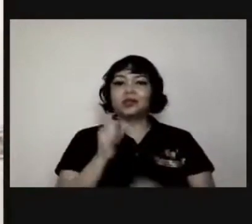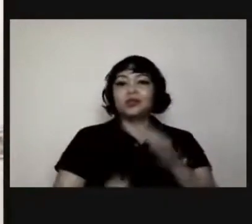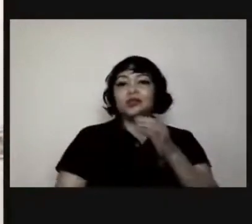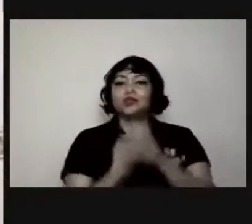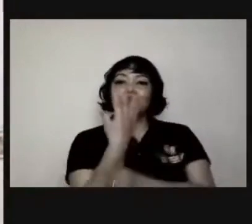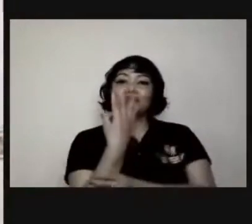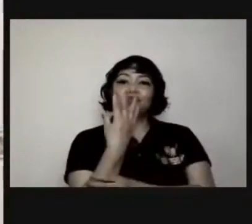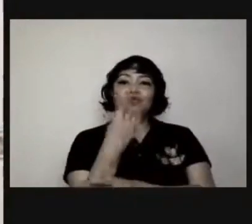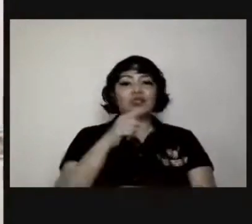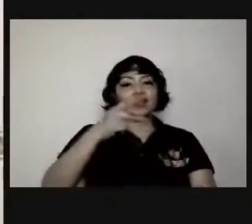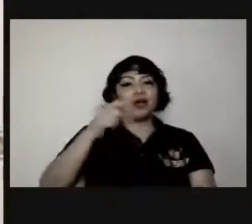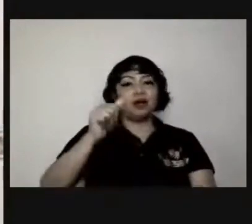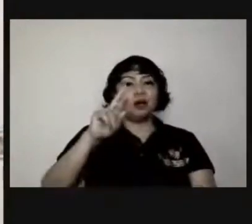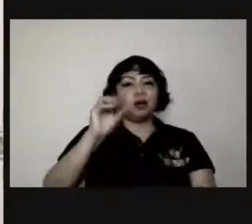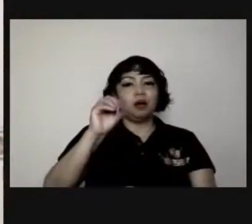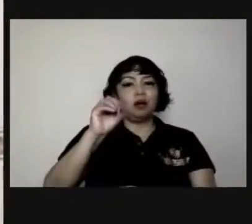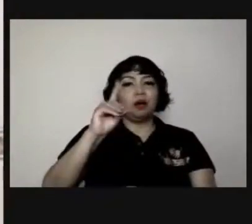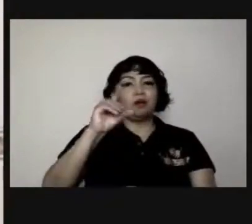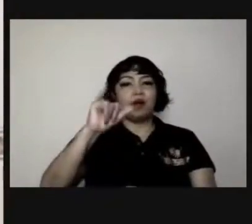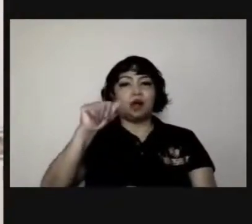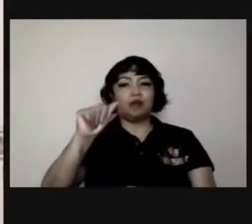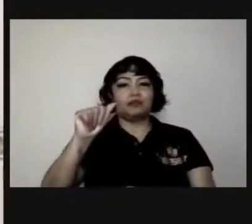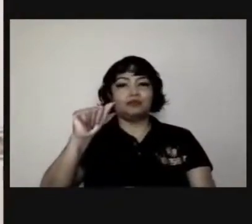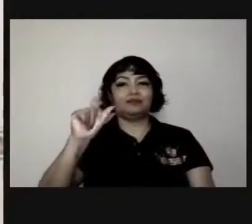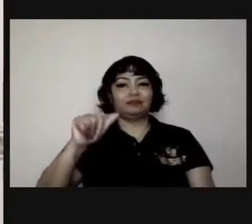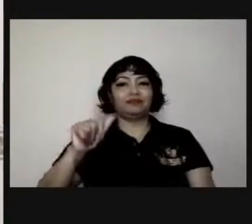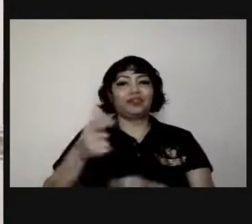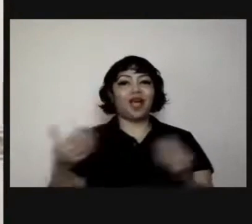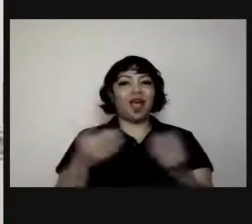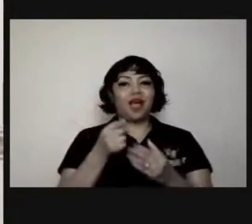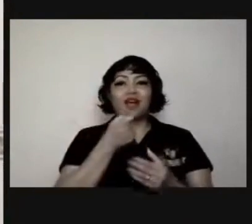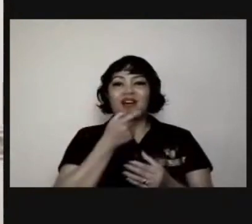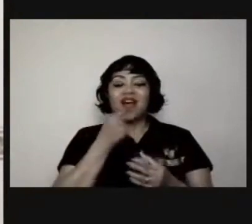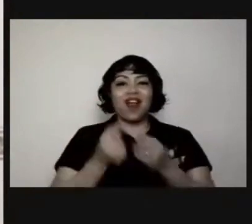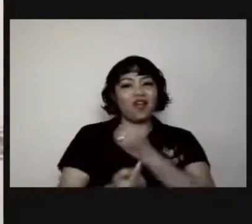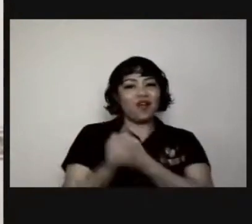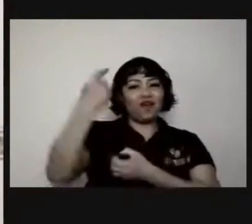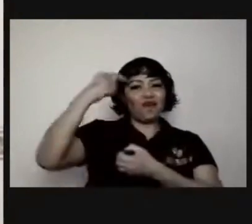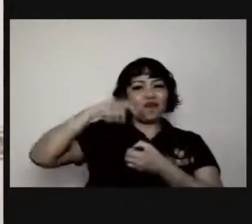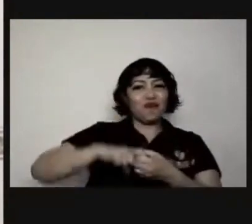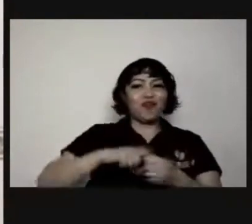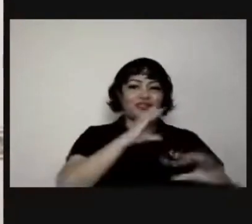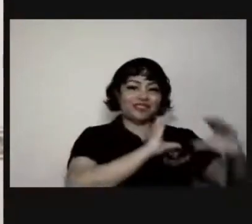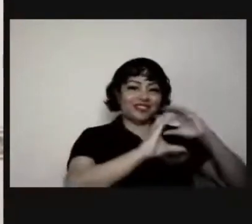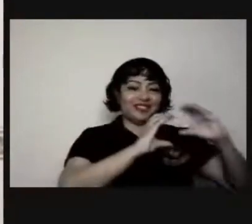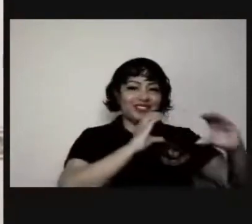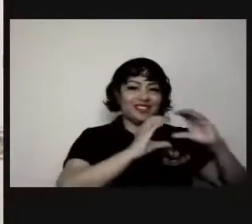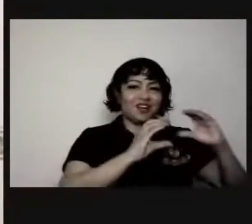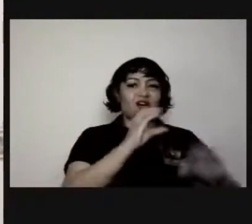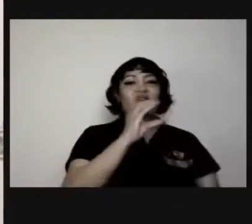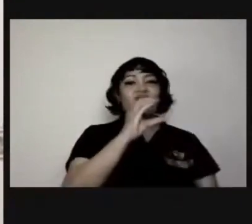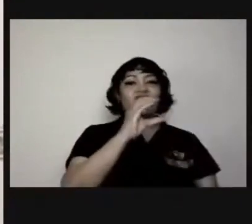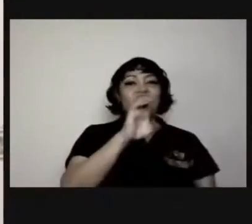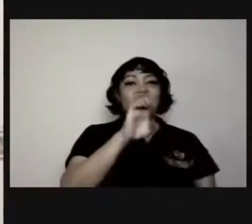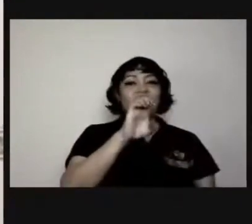a paródia. Né? Então, agora eu volto à Canção do Exílio. Eu acho que a Canção do Exílio é um poema que